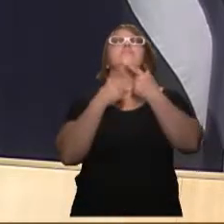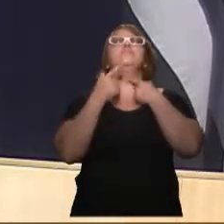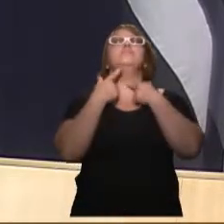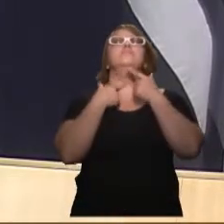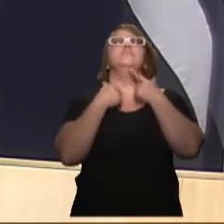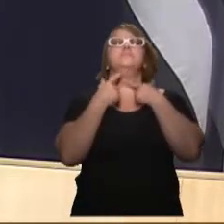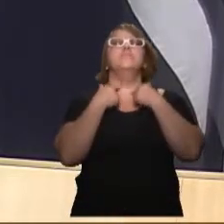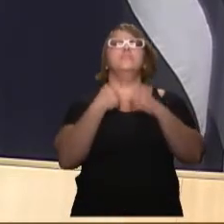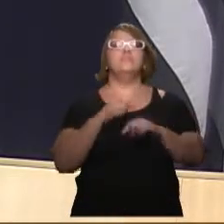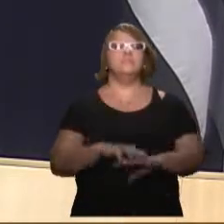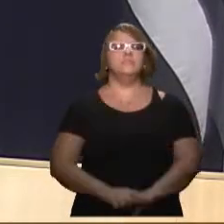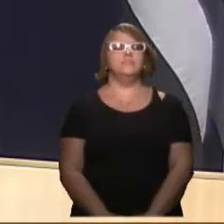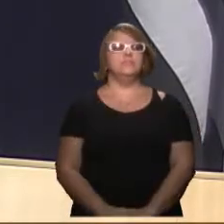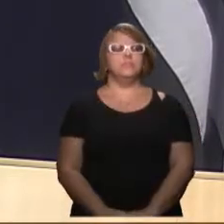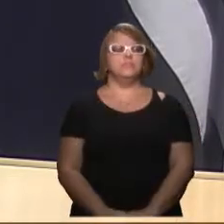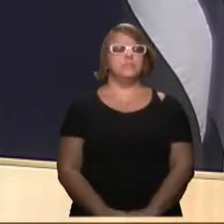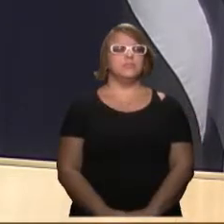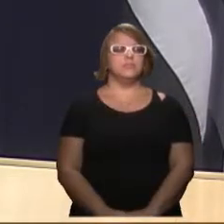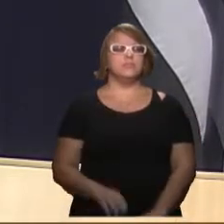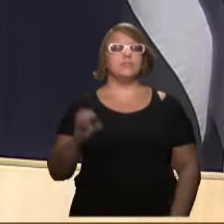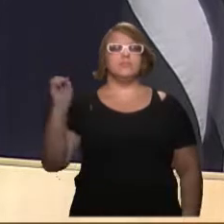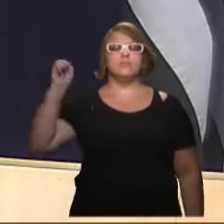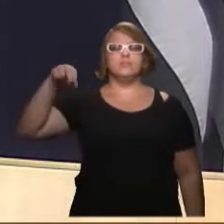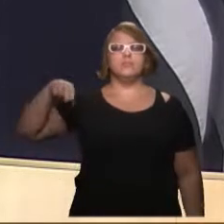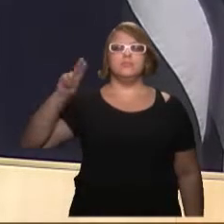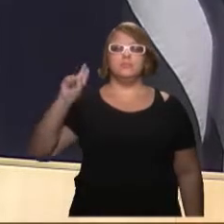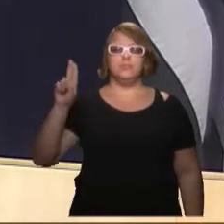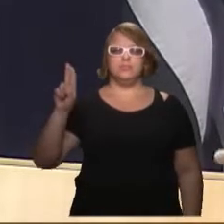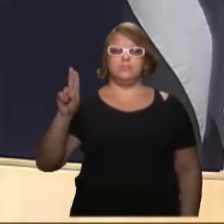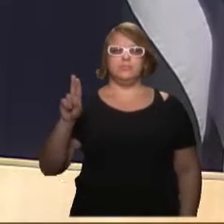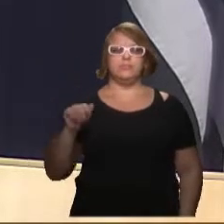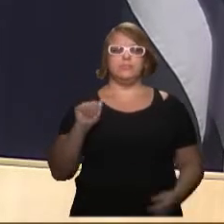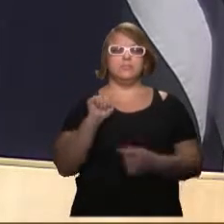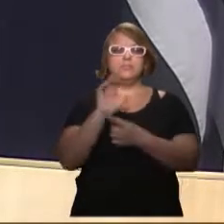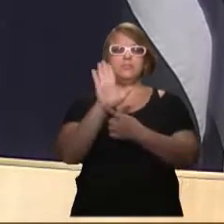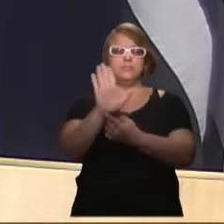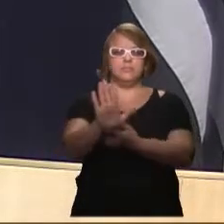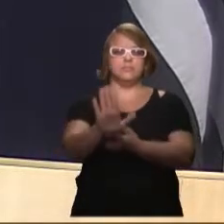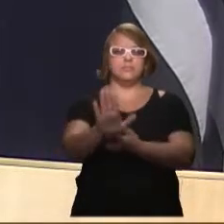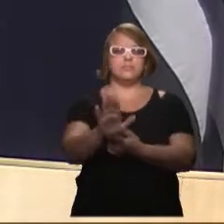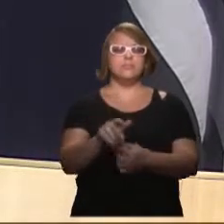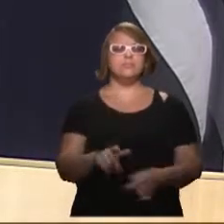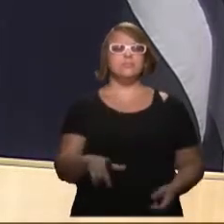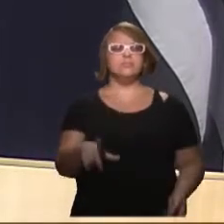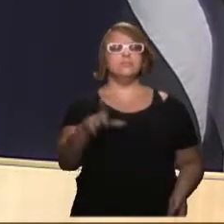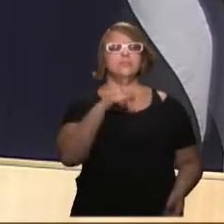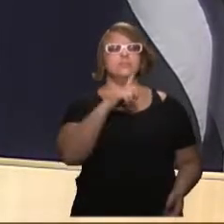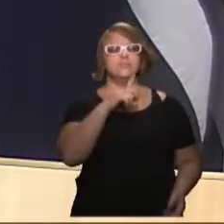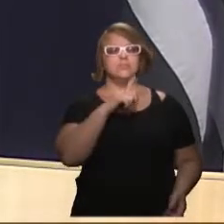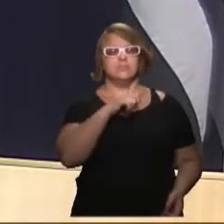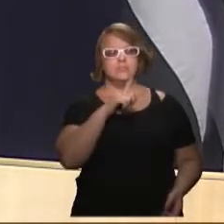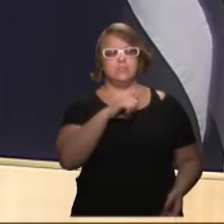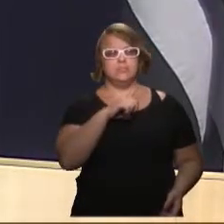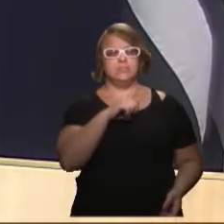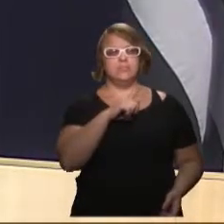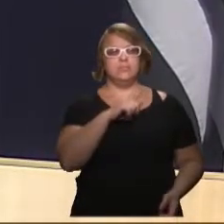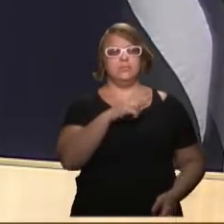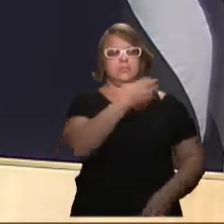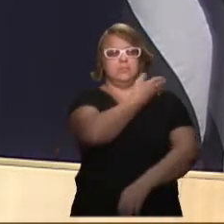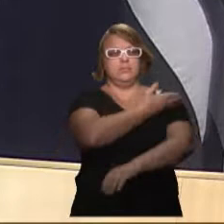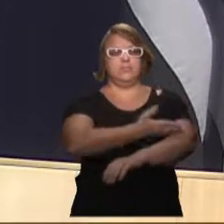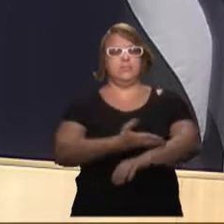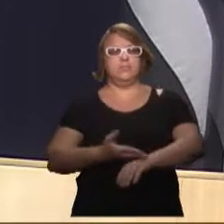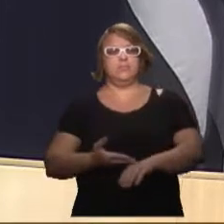item, a ONU propôs que houvesse, então, educação básica de qualidade para todos. A